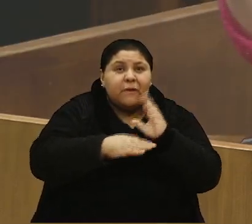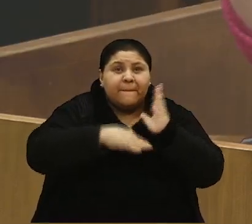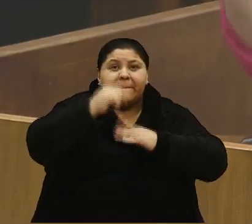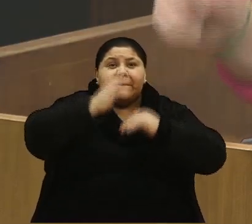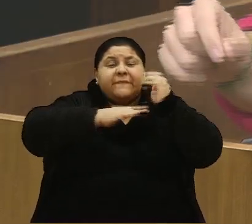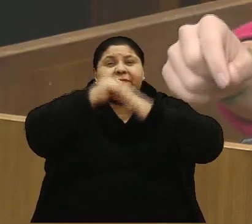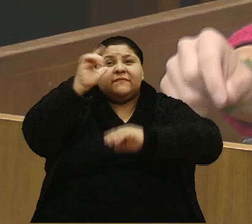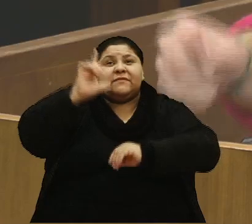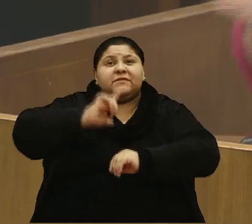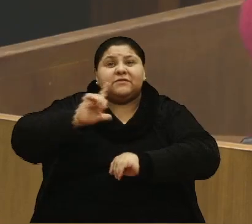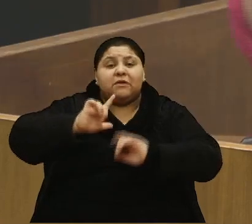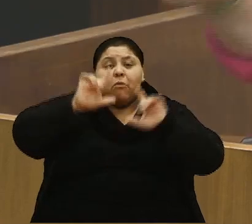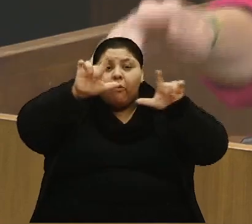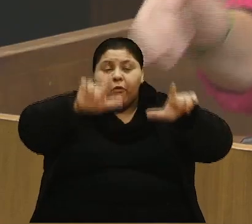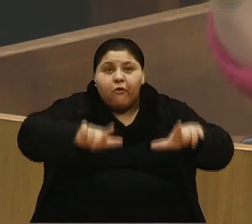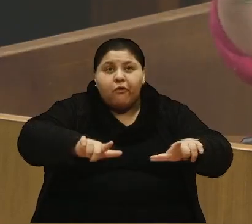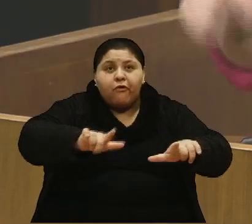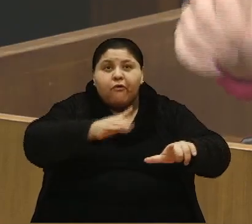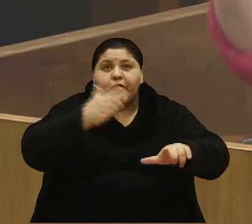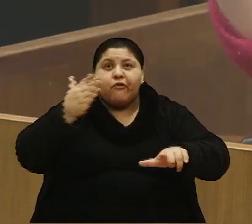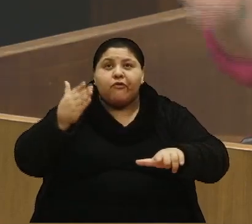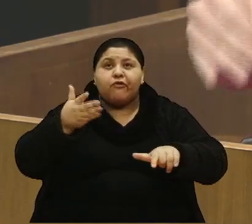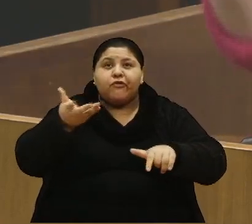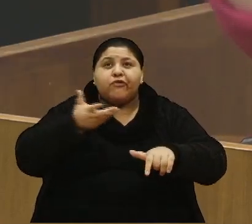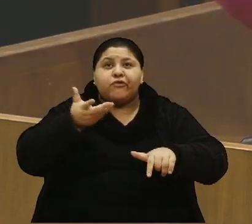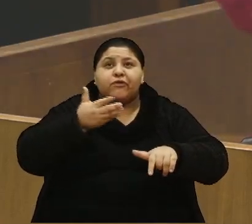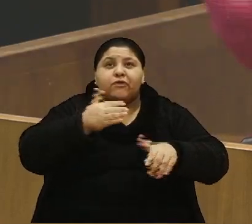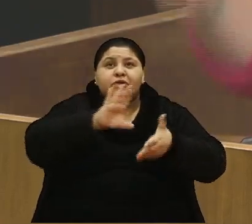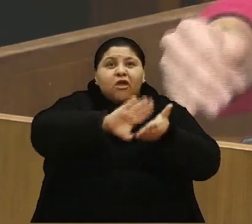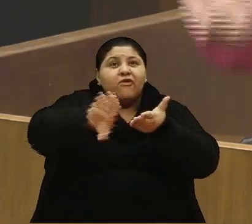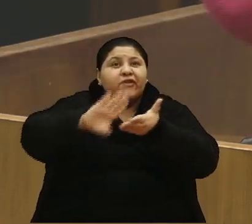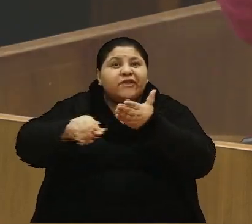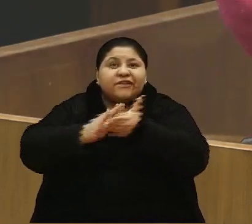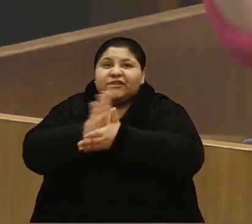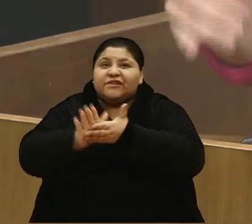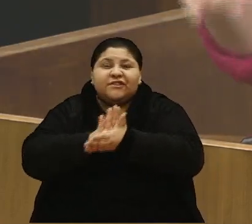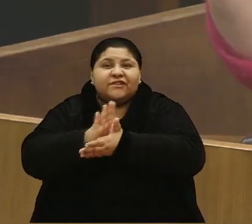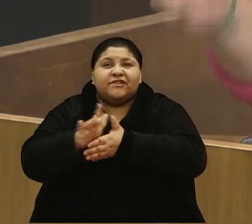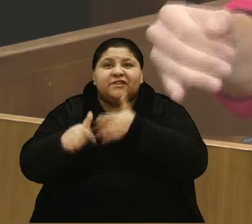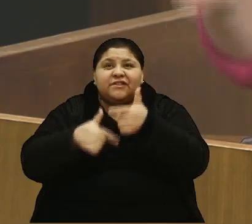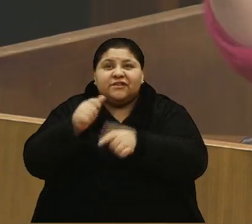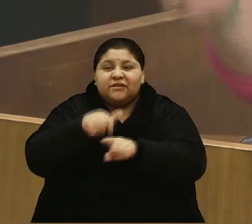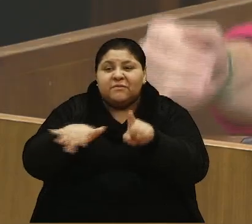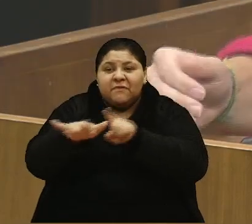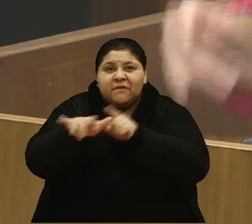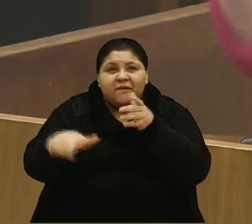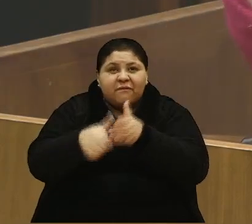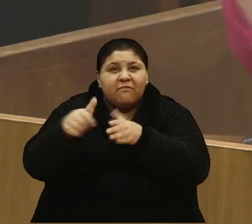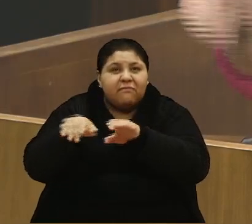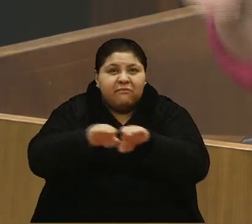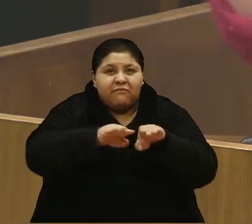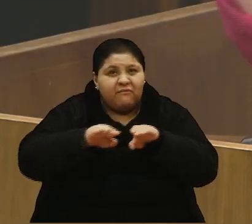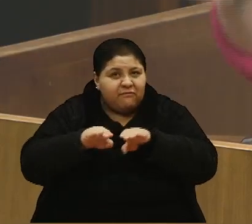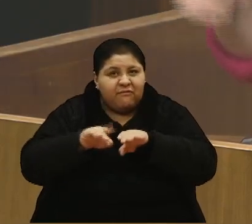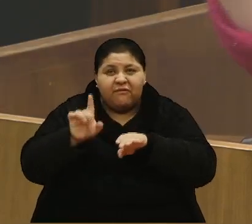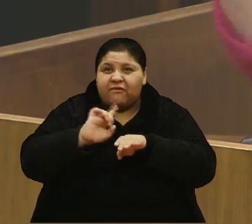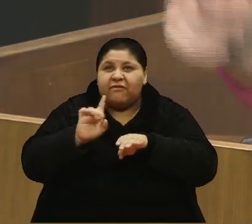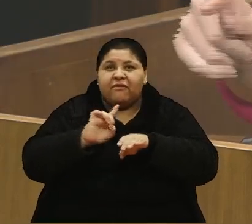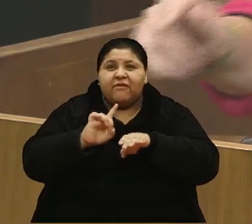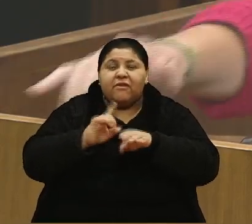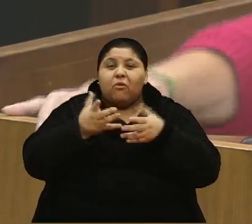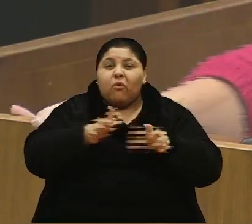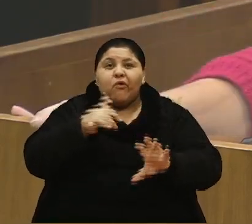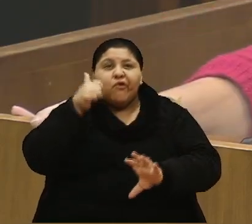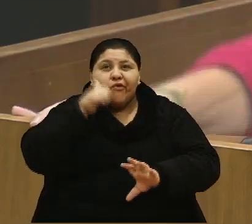Nós temos o nosso espaço. Nós não queremos tirar o espaço de ninguém. Nós queremos trabalhar por uma sociedade mais justa e igualitária. Não seja inimigo das